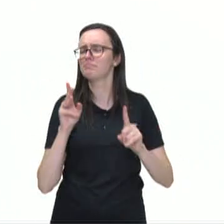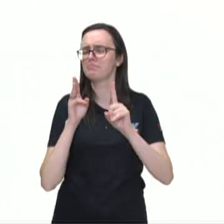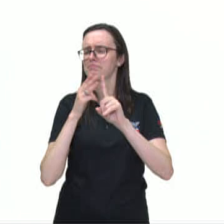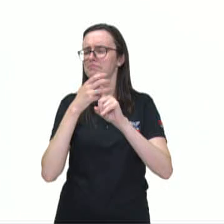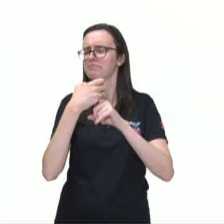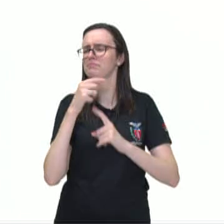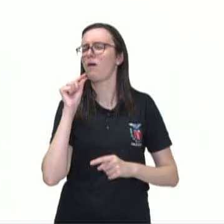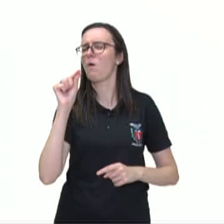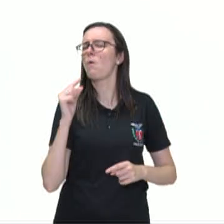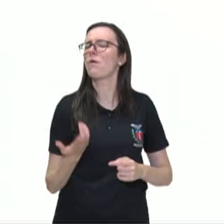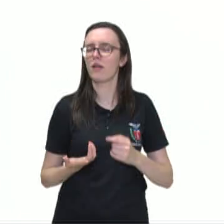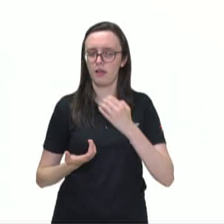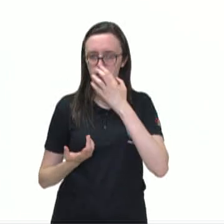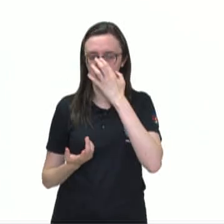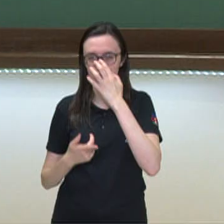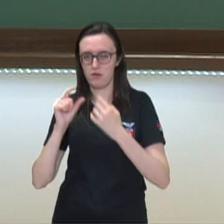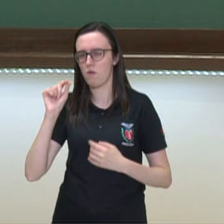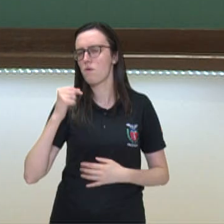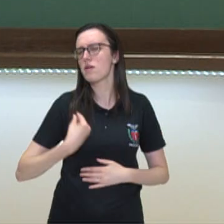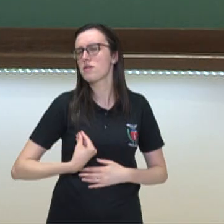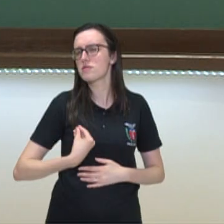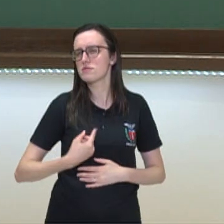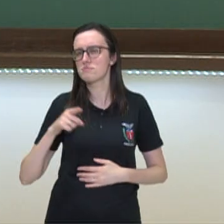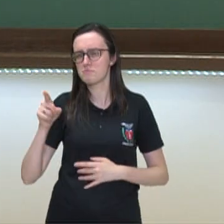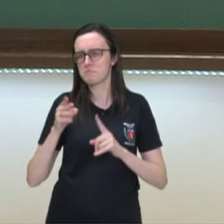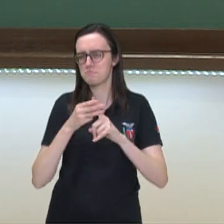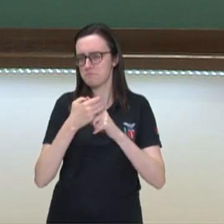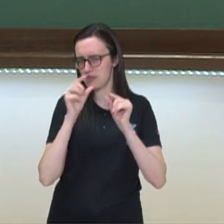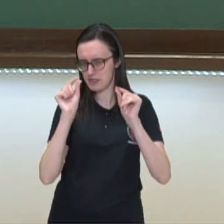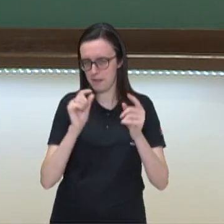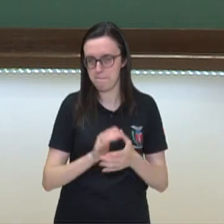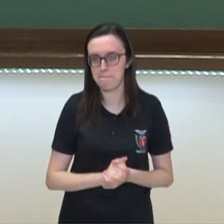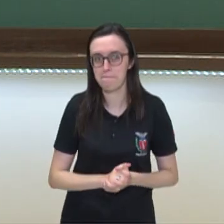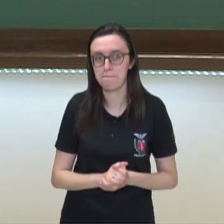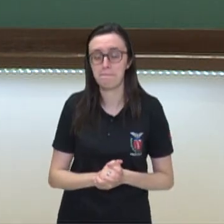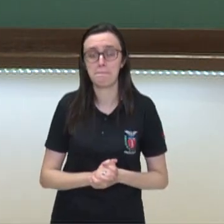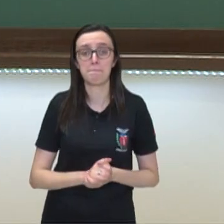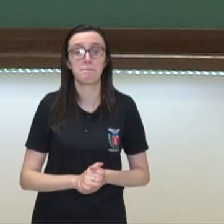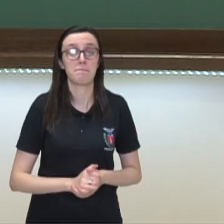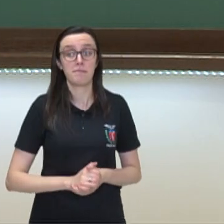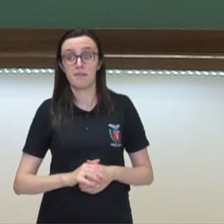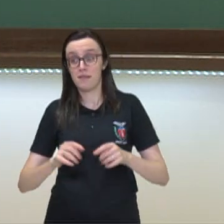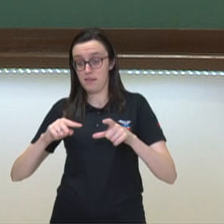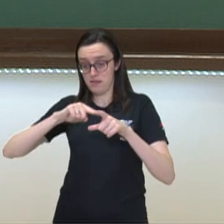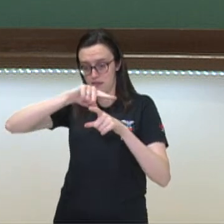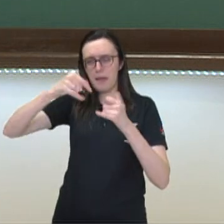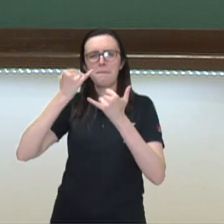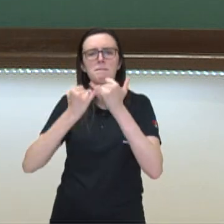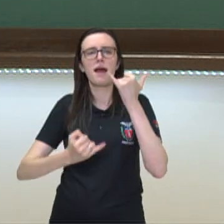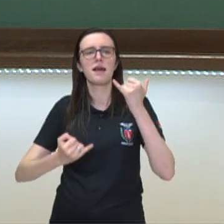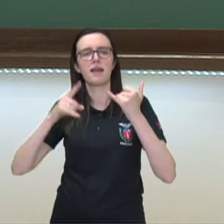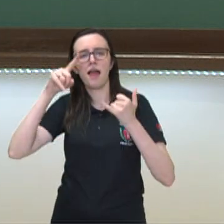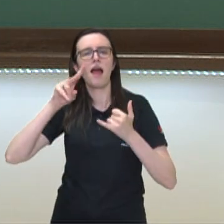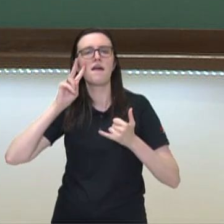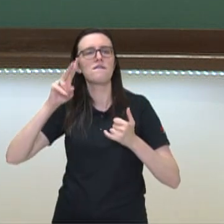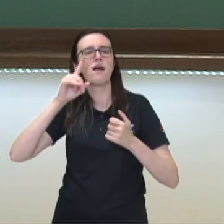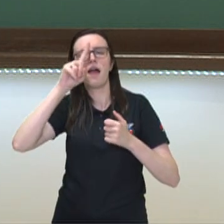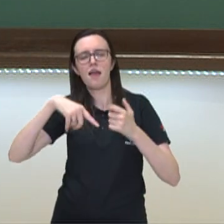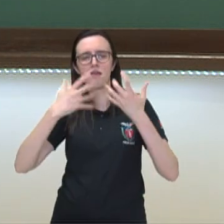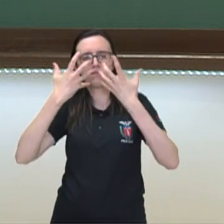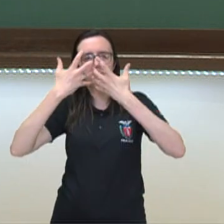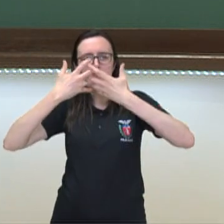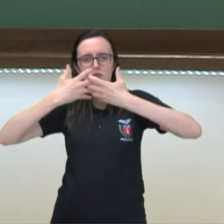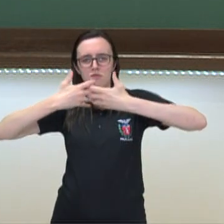misterioso? O que está por trás desse mistério? Bom, a ideia é que são engrenagens girando dentro